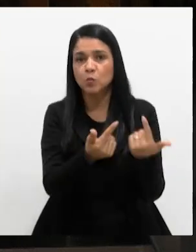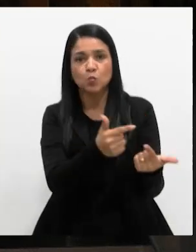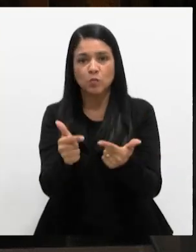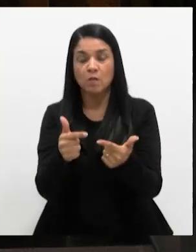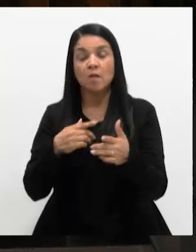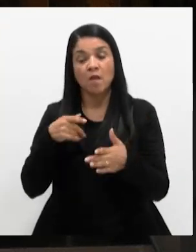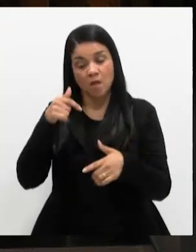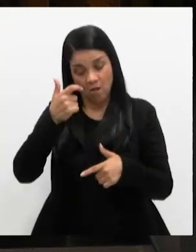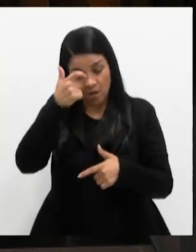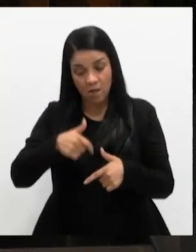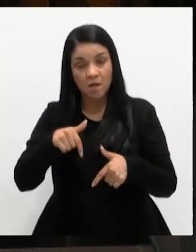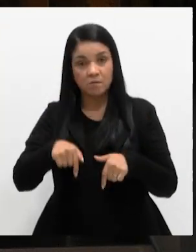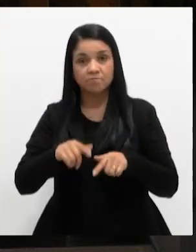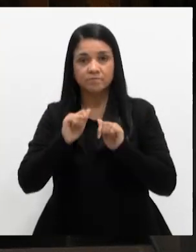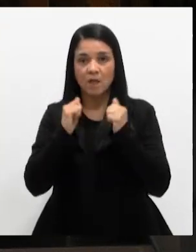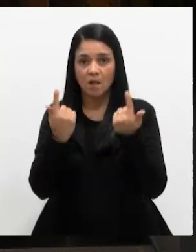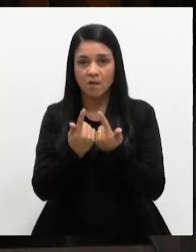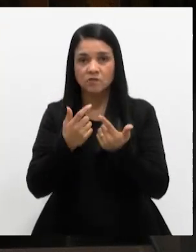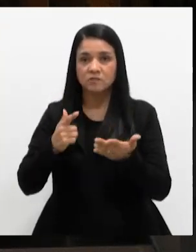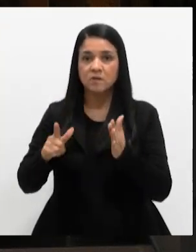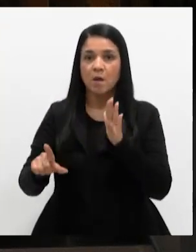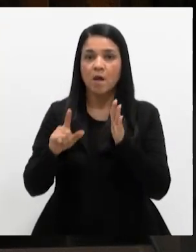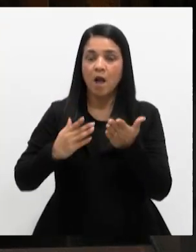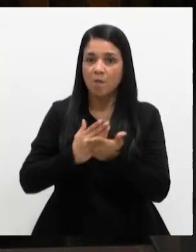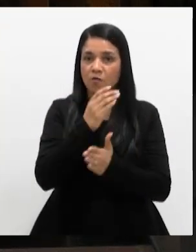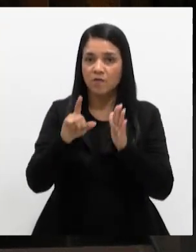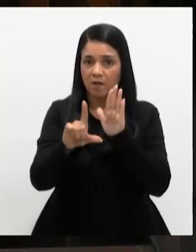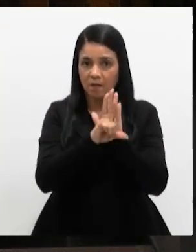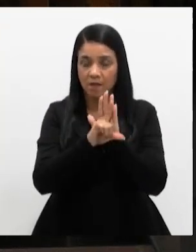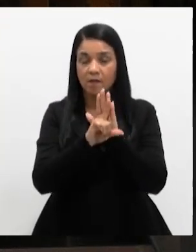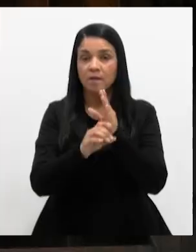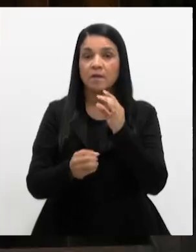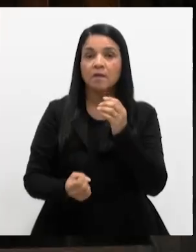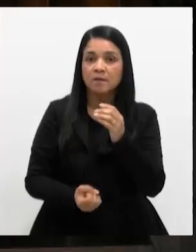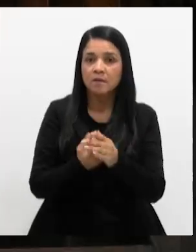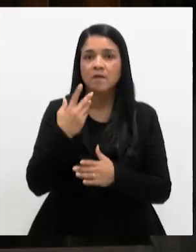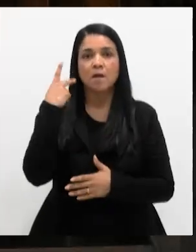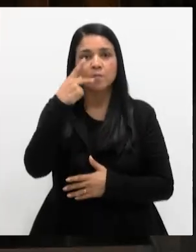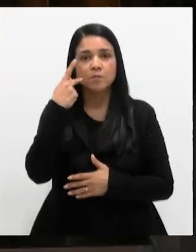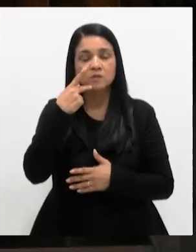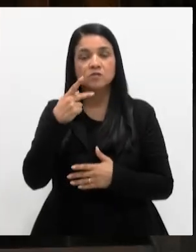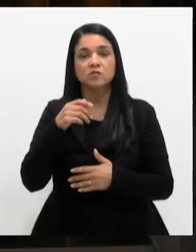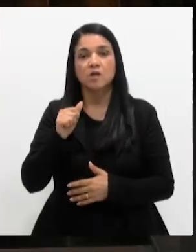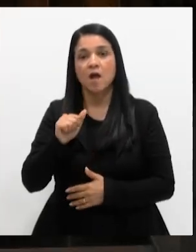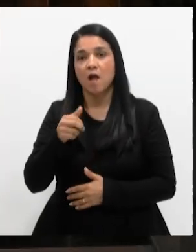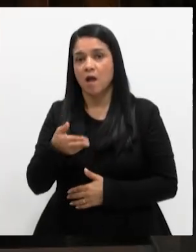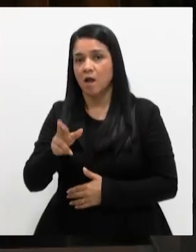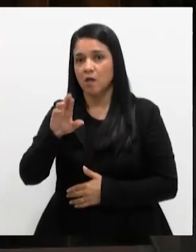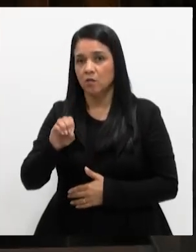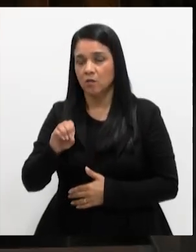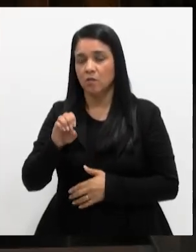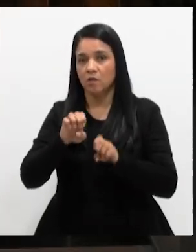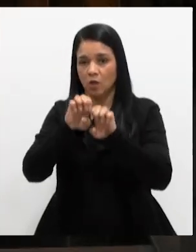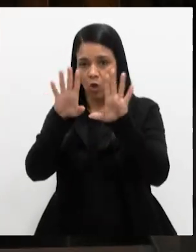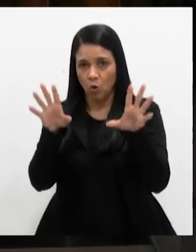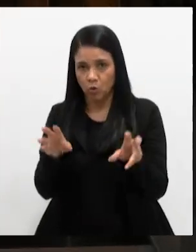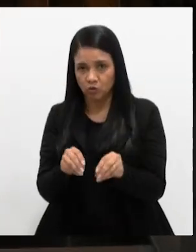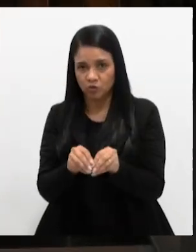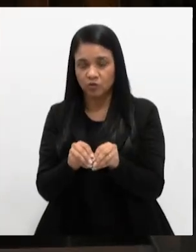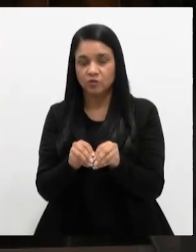nessa casa a lei que cria a Política Estadual de Agroecologia e Produção